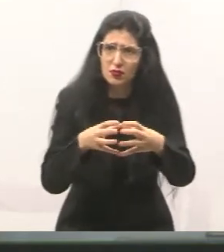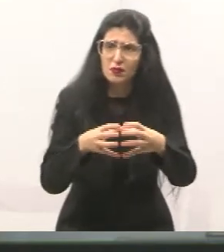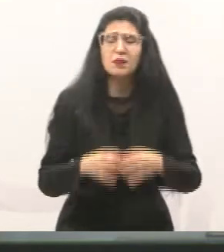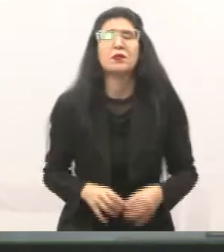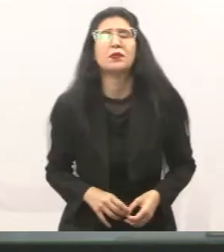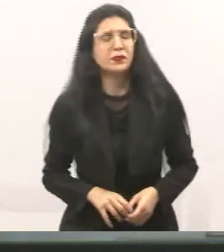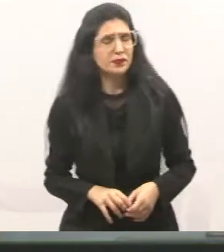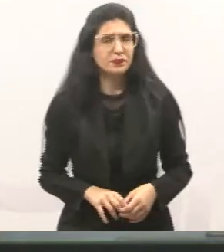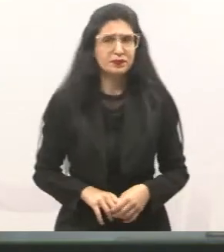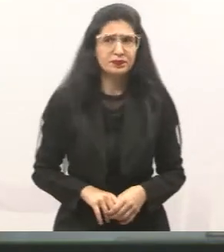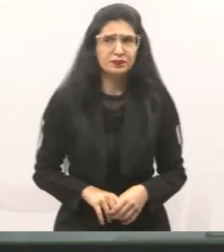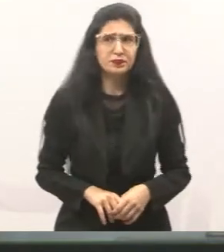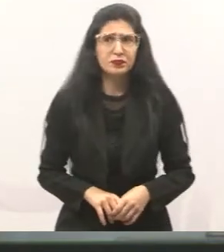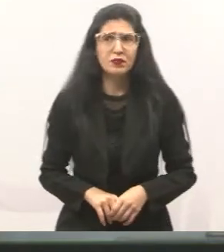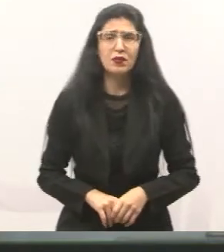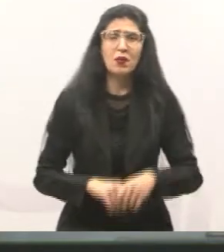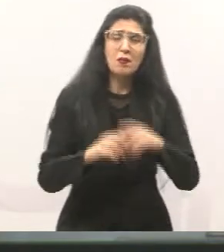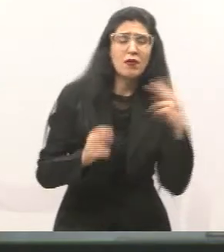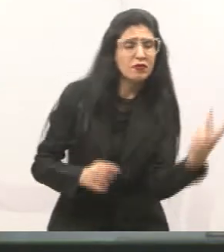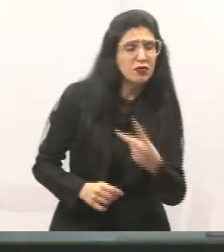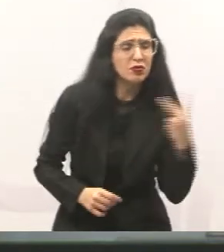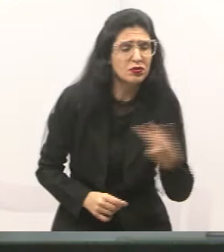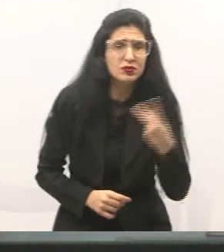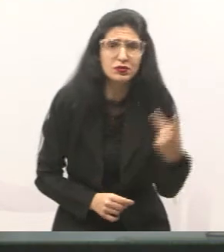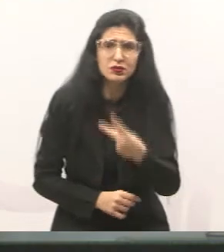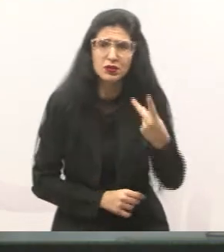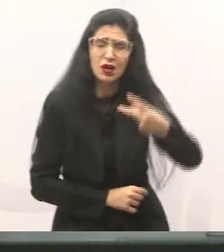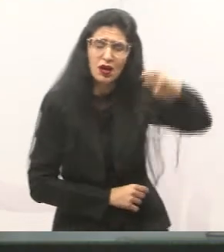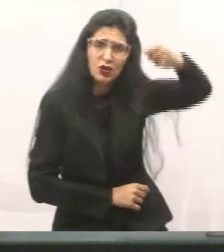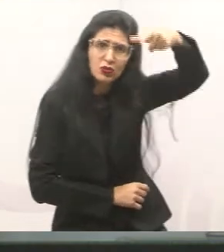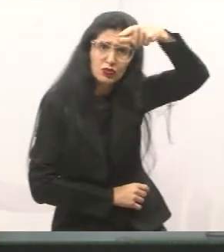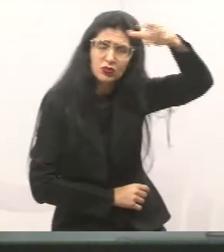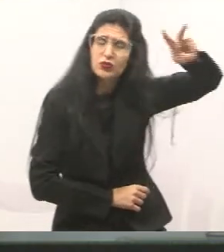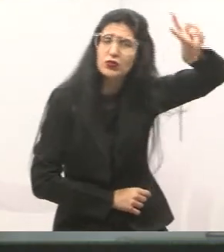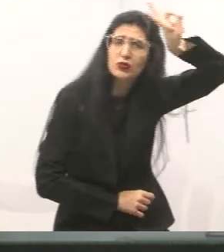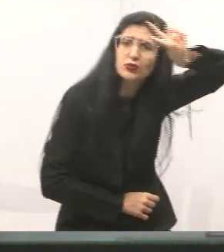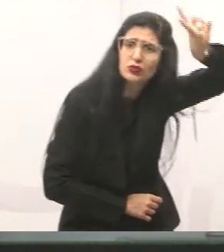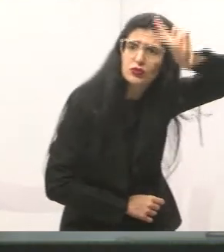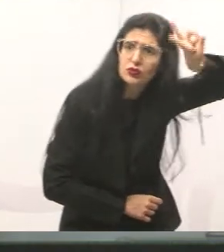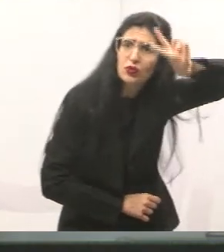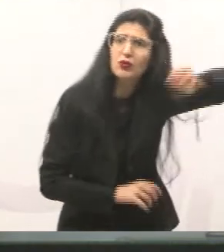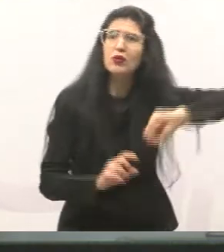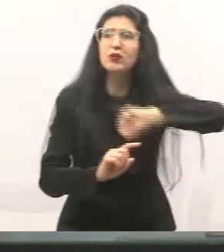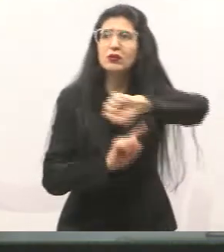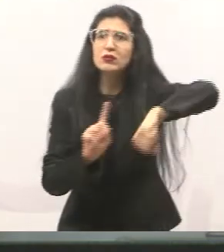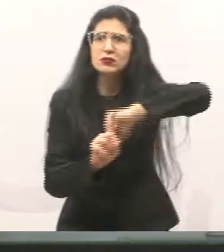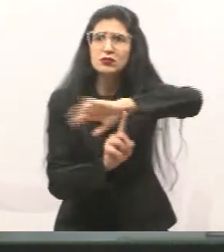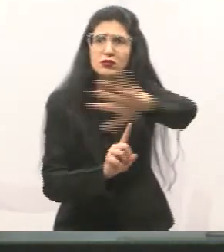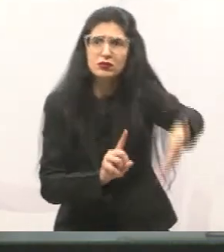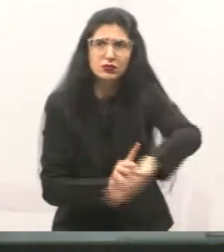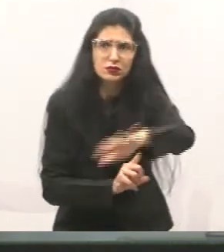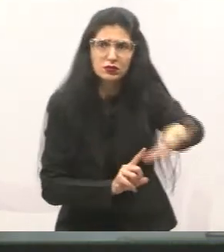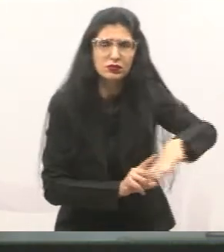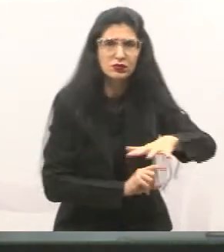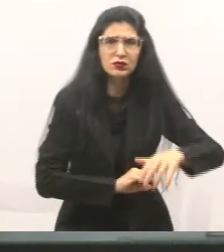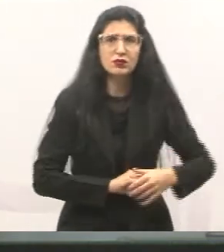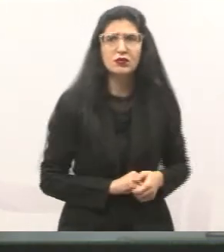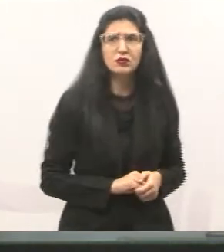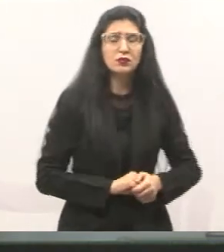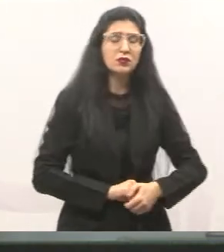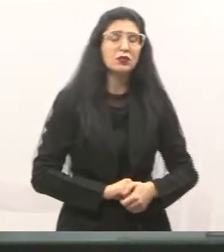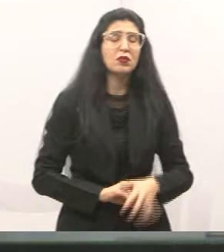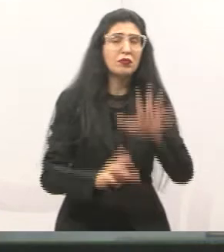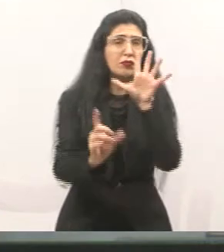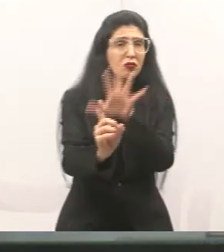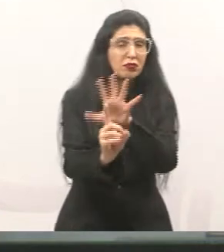e preservação dos valores culturais, históricos, sociais e econômicos decorrentes de influência negra